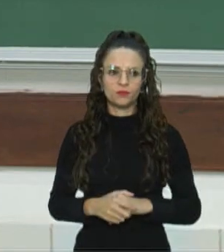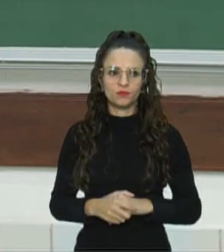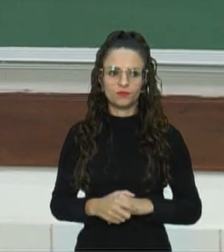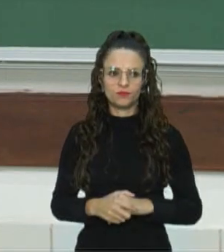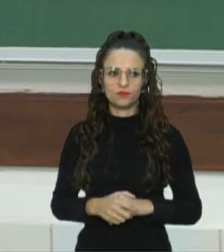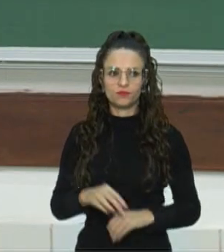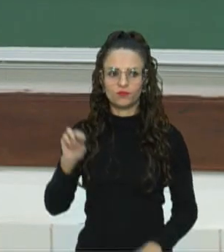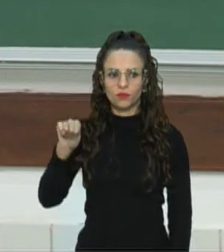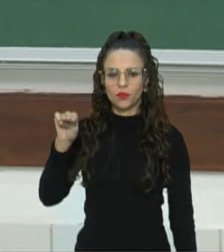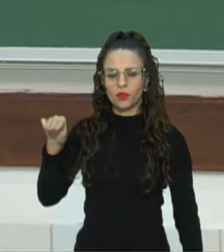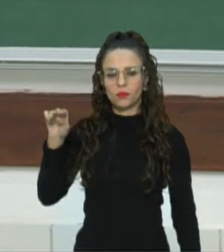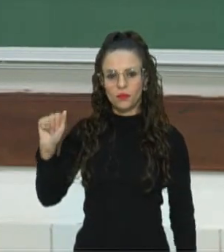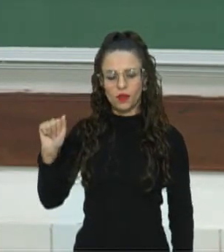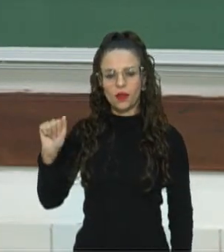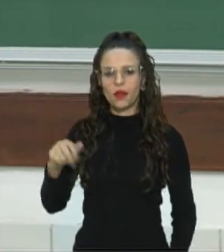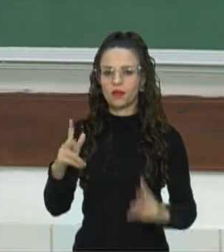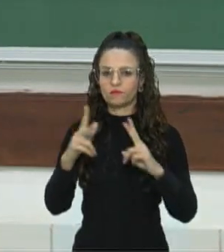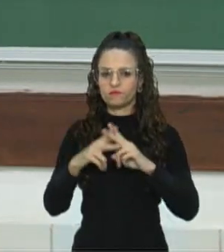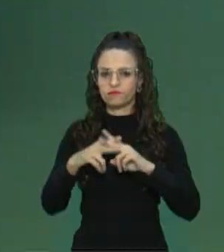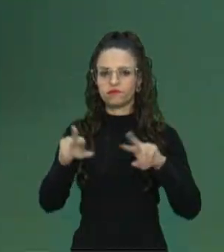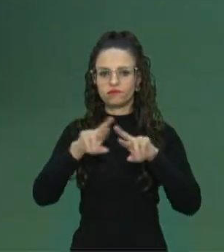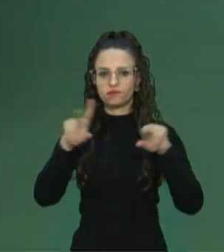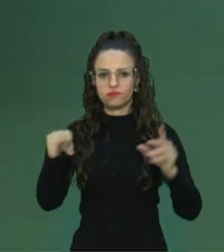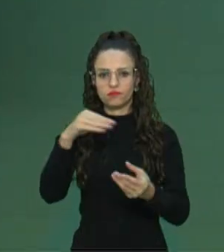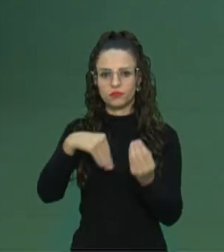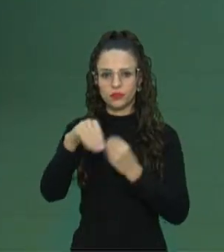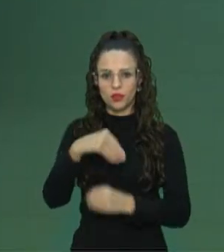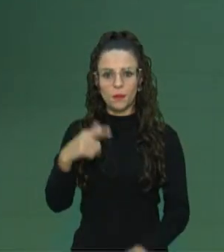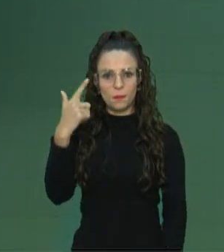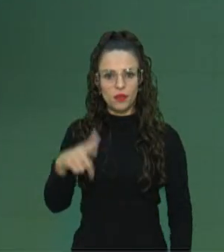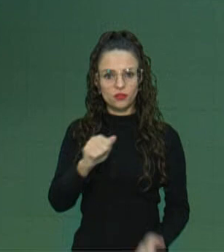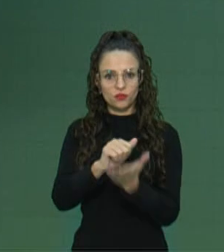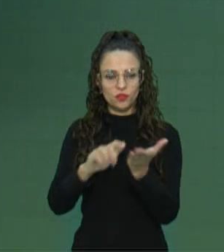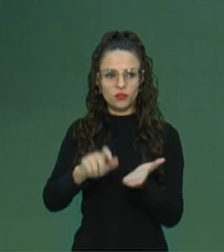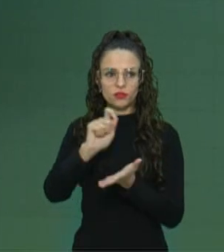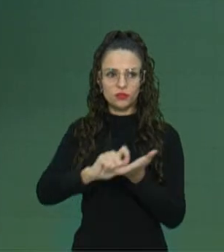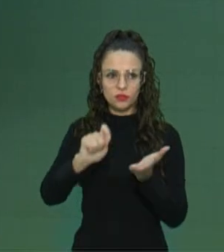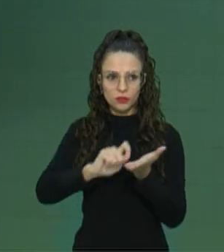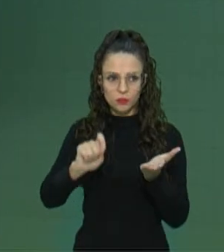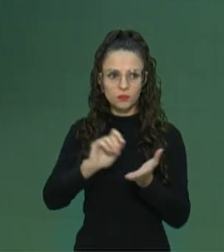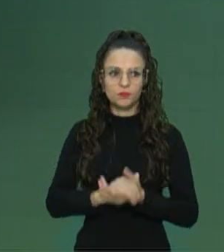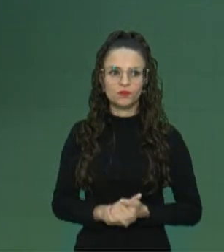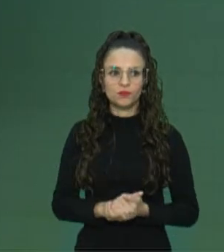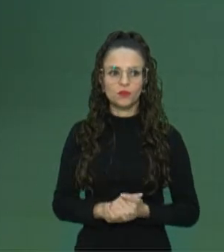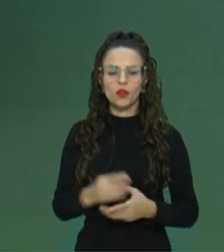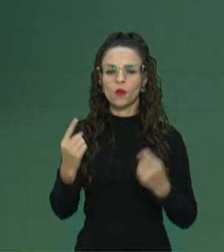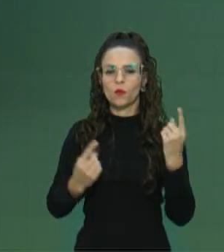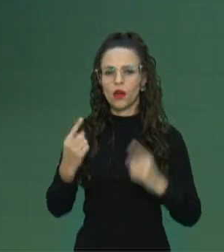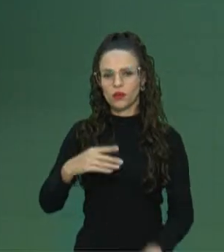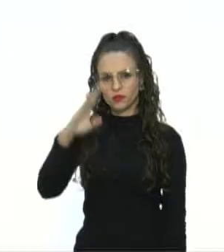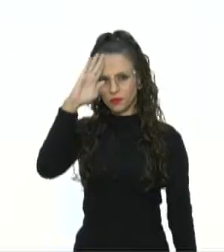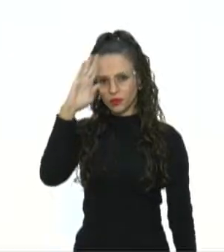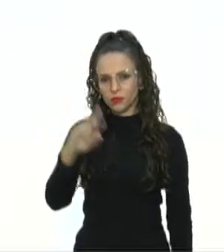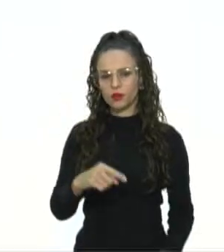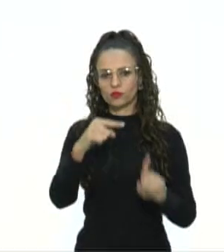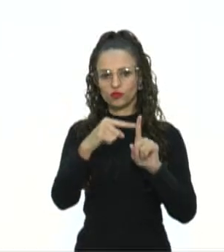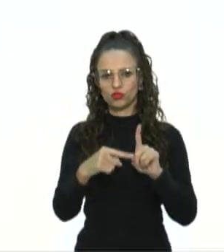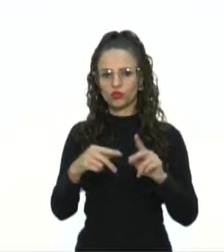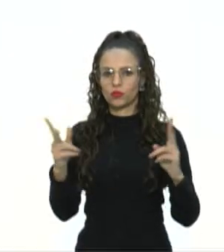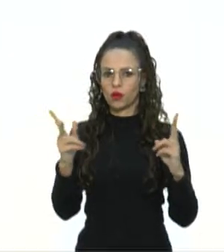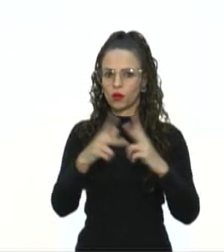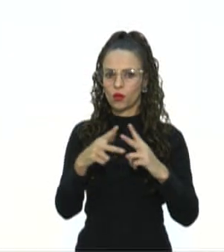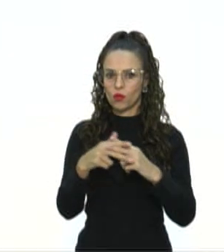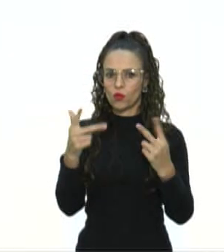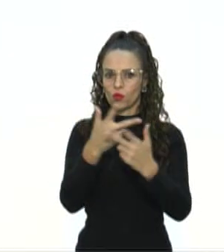artes marciais mistas. Mais uma atividade, então, que tem aqui para vocês, descritiva também. Então, fala o seguinte: quais os principais estilos de